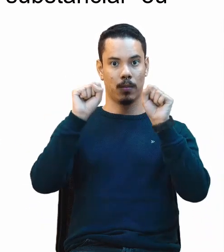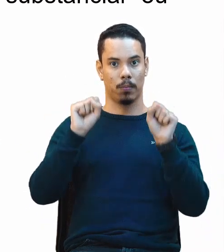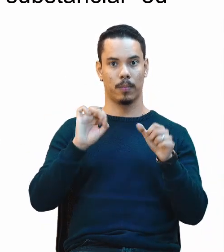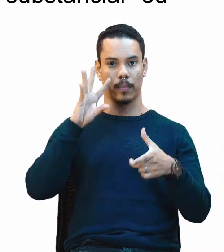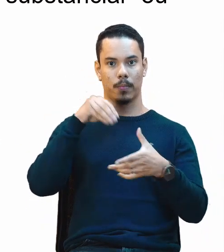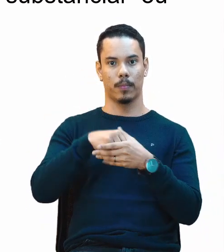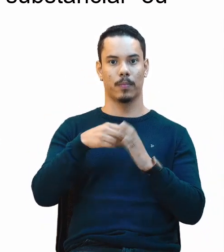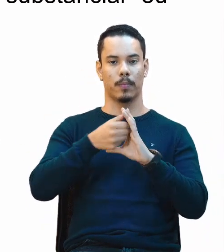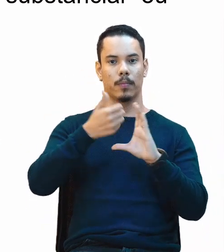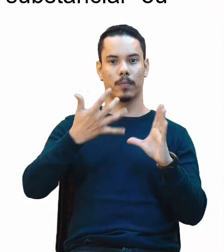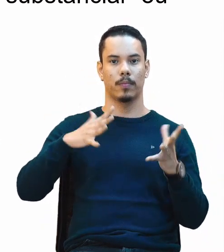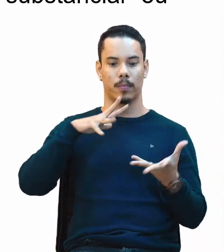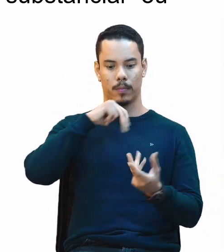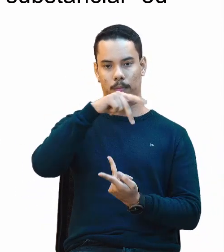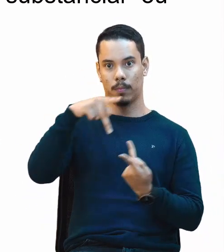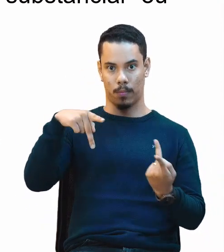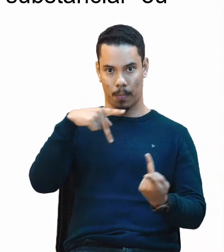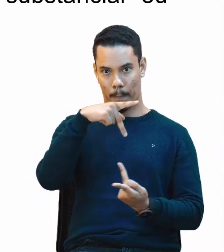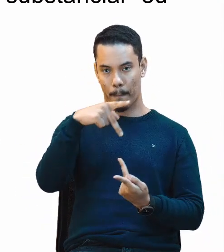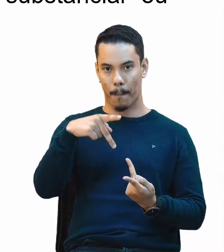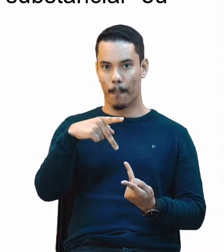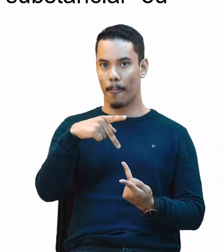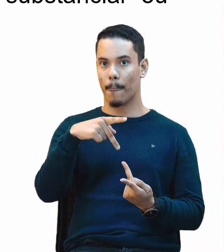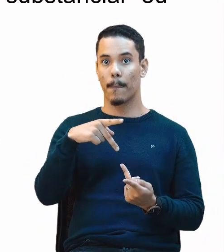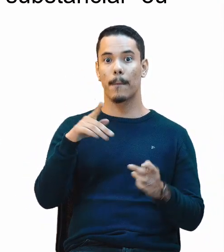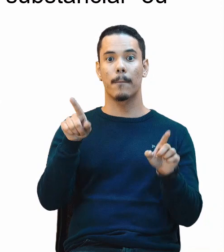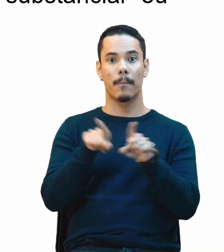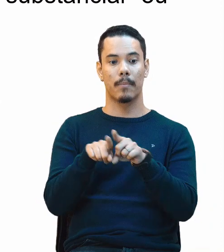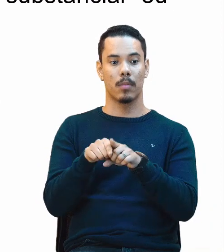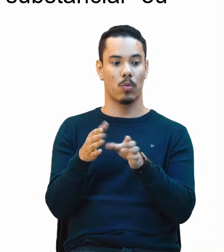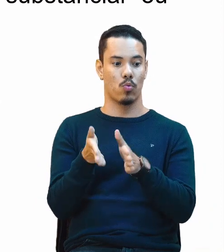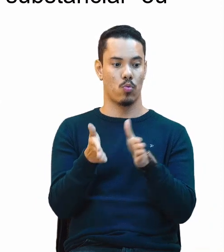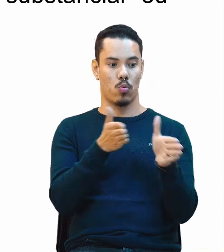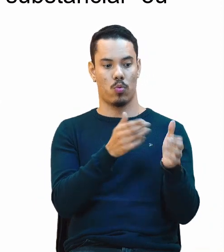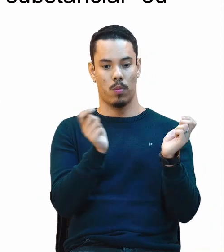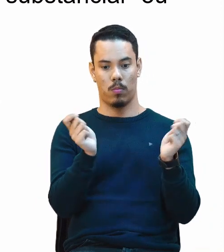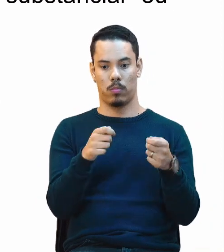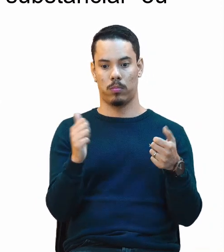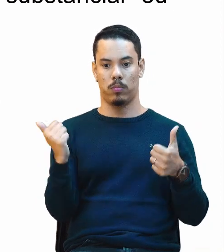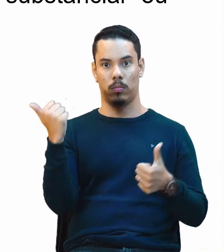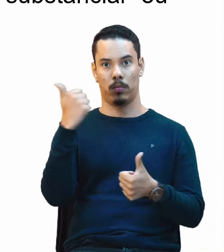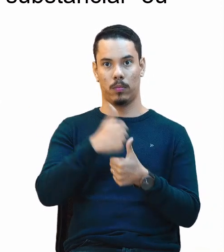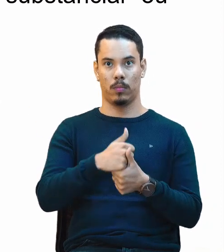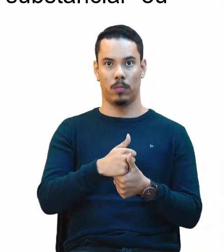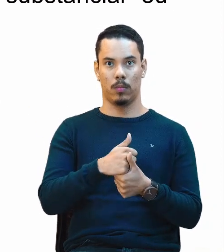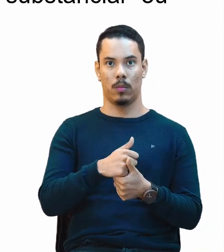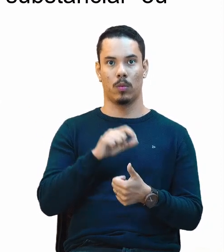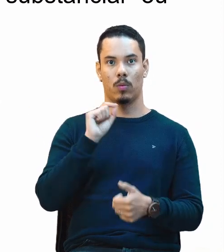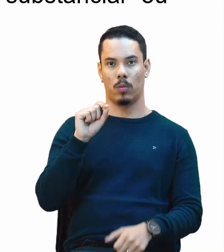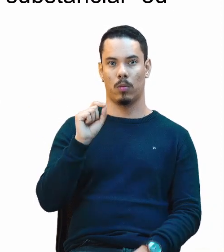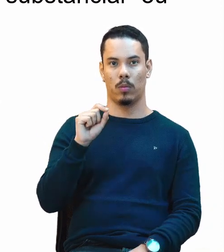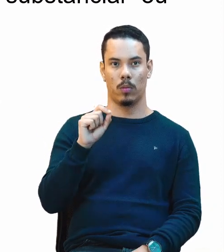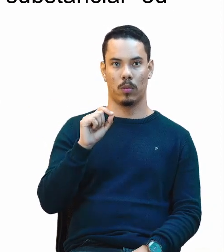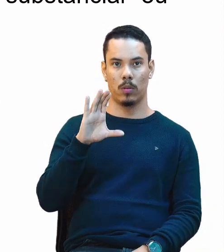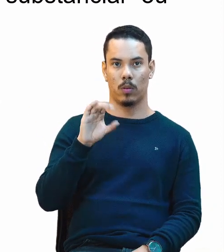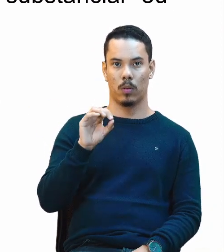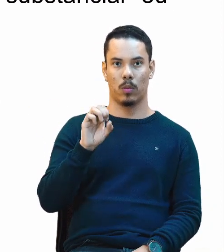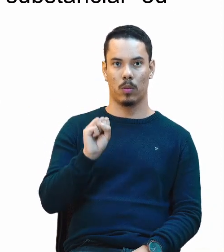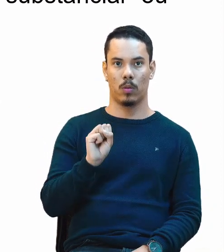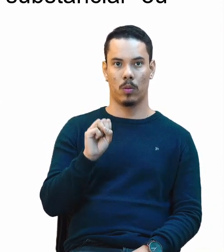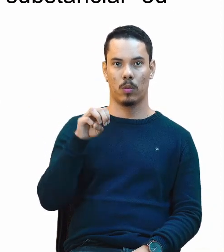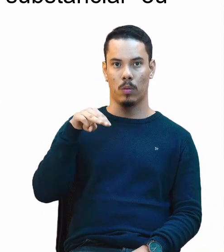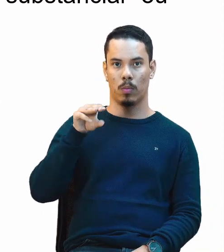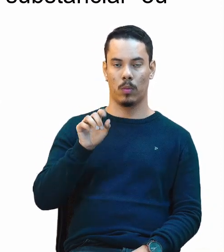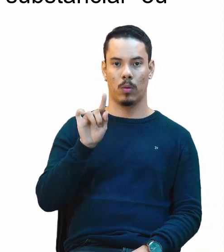características do universo, que, por outro lado, substituísse a antiga cosmogonia, que é os mitos.